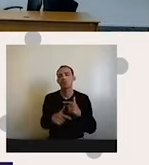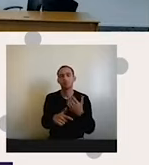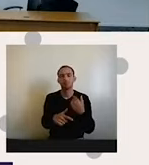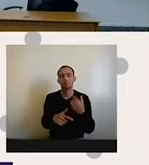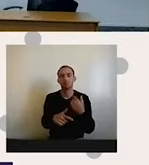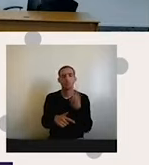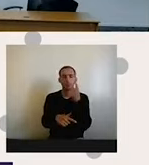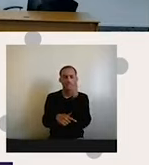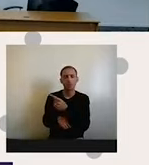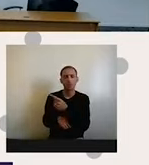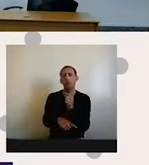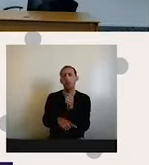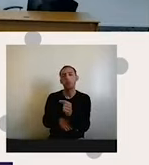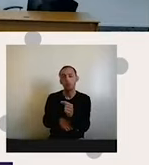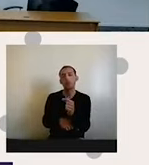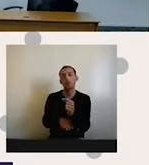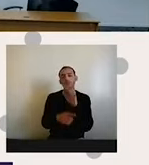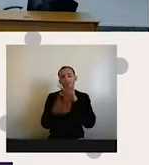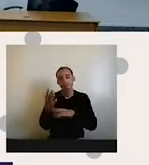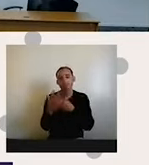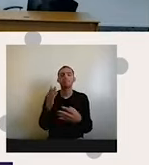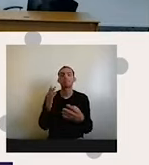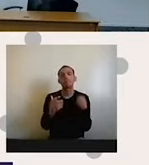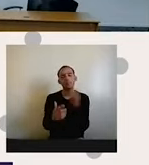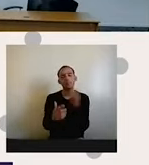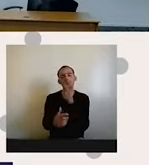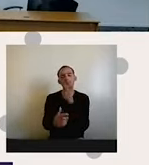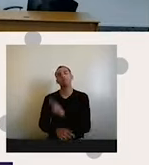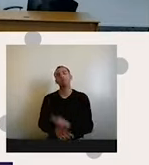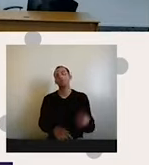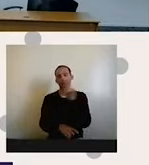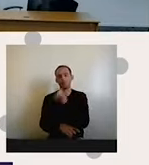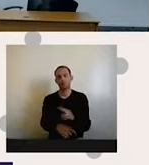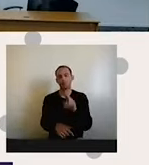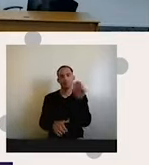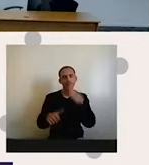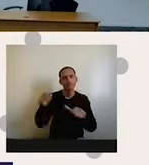para avaliar se tem nexo, né?